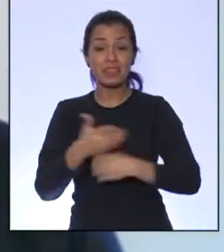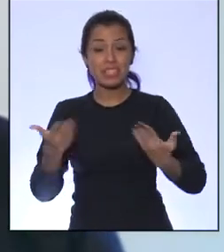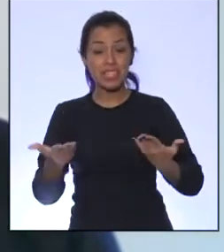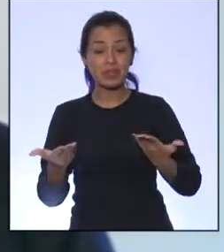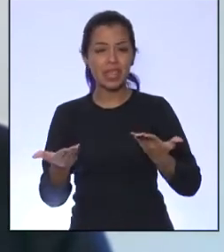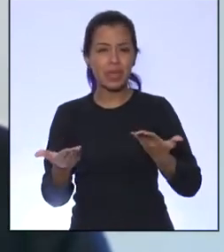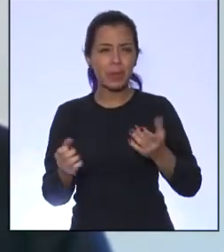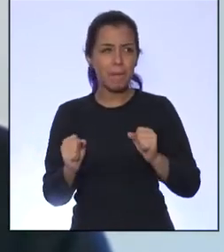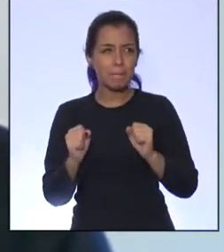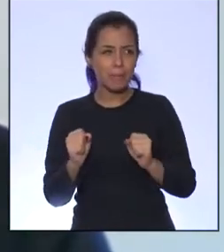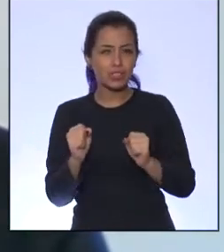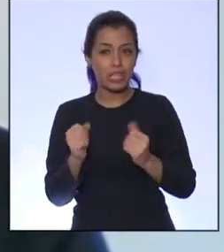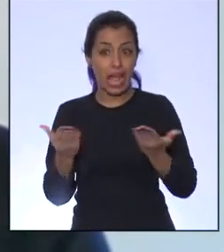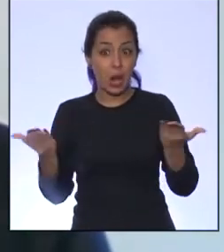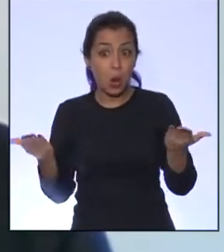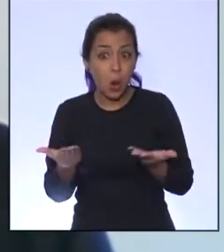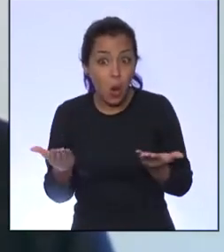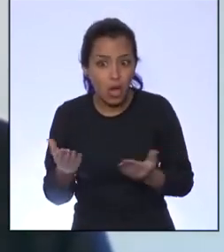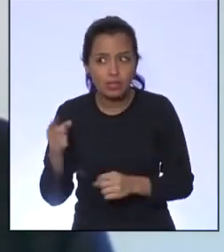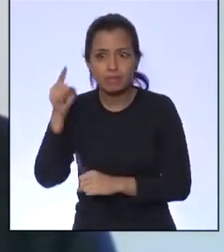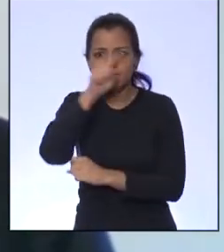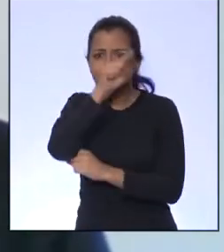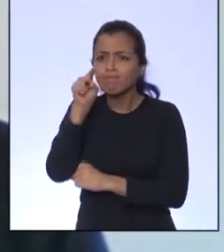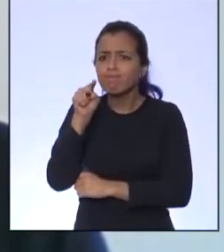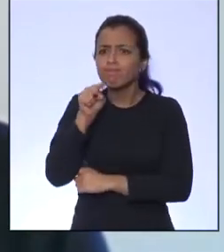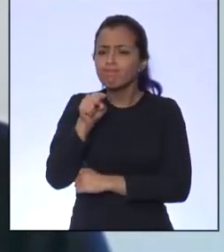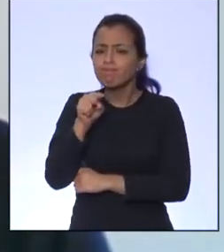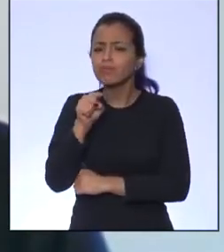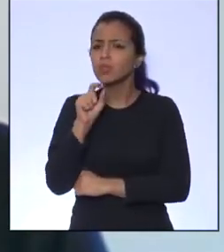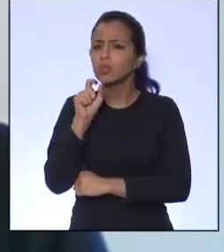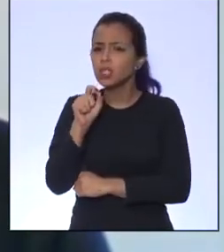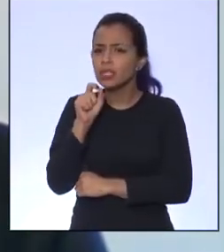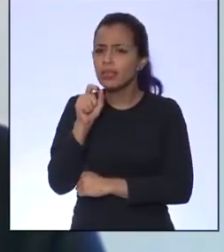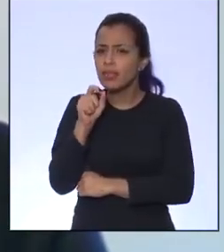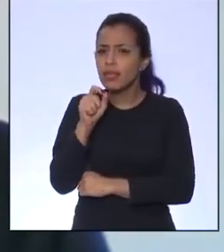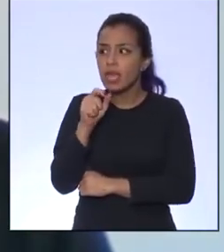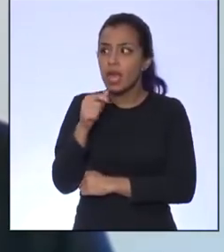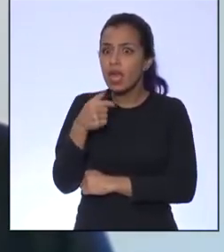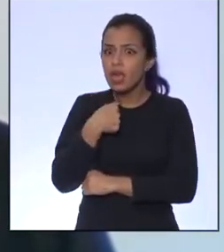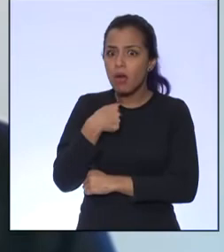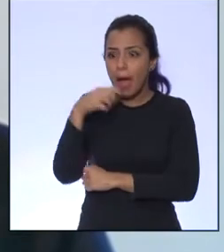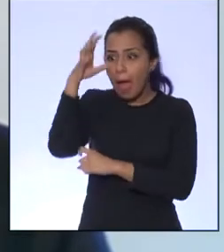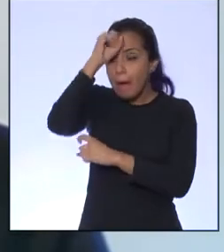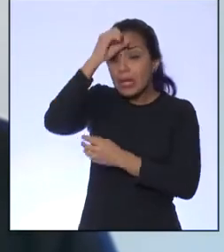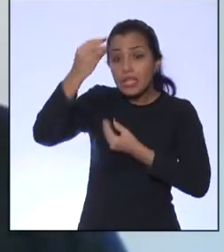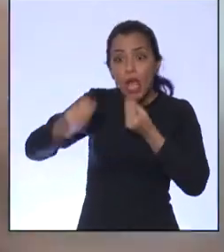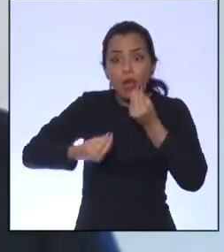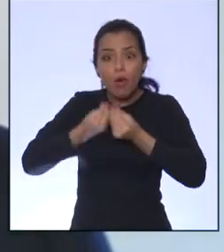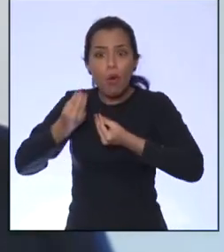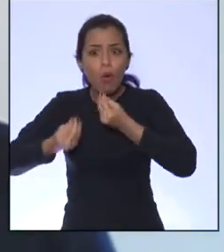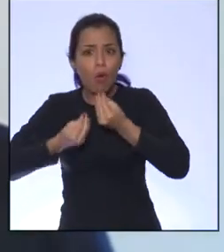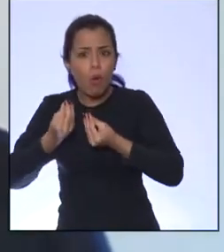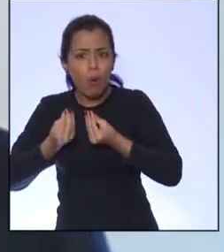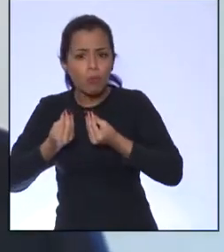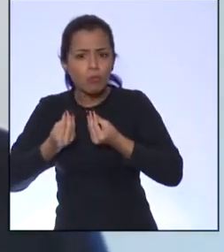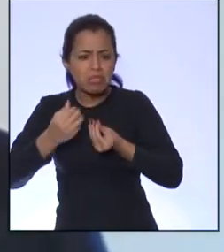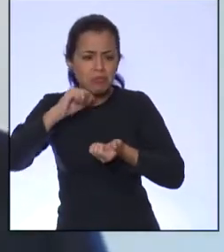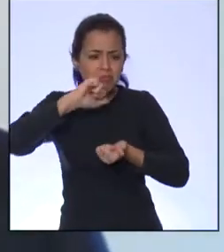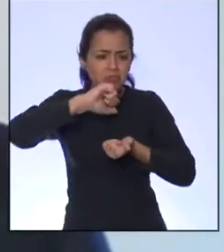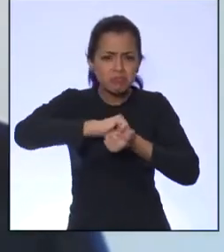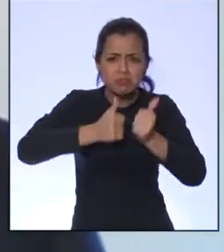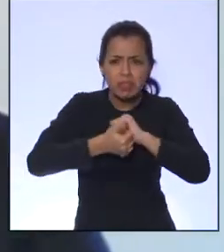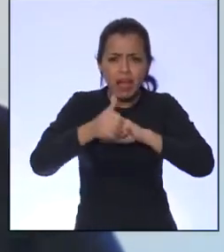grande interrogação é como aprender e o que vai ser estratégico nesse processo de